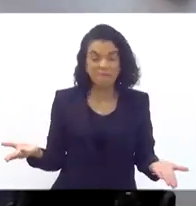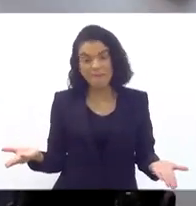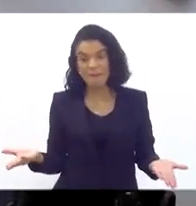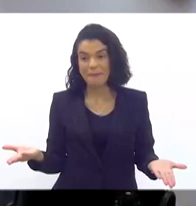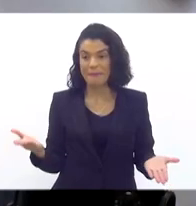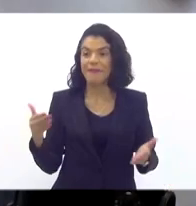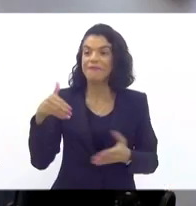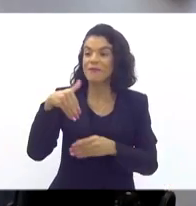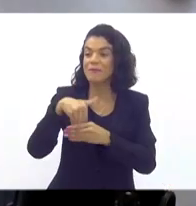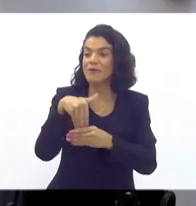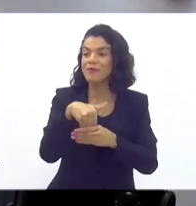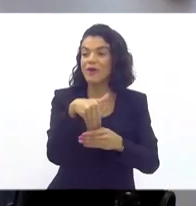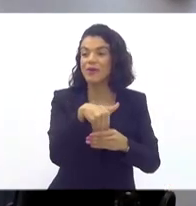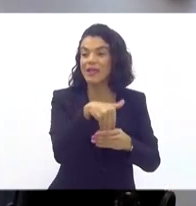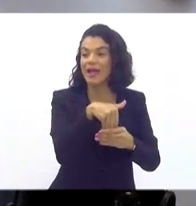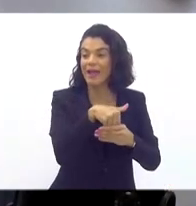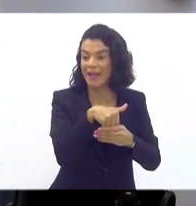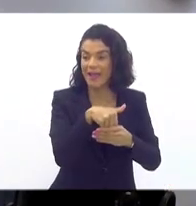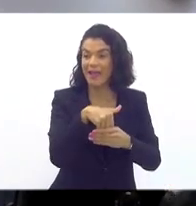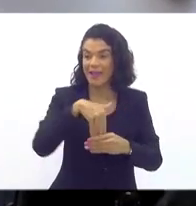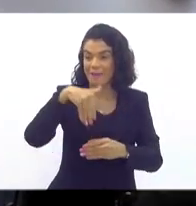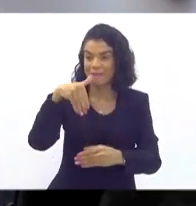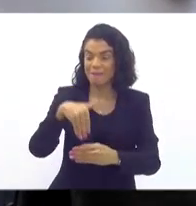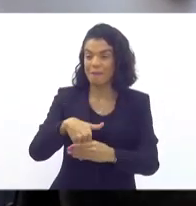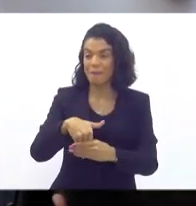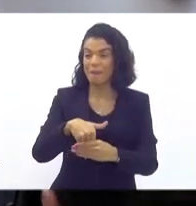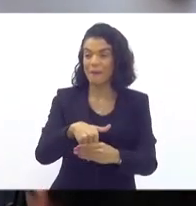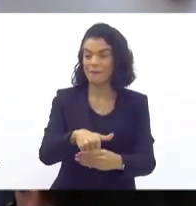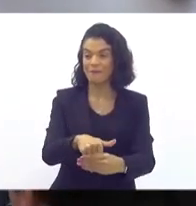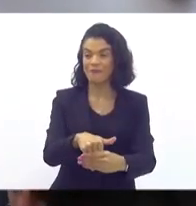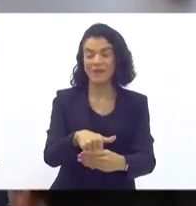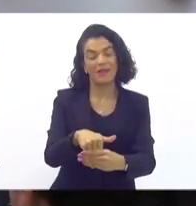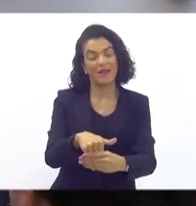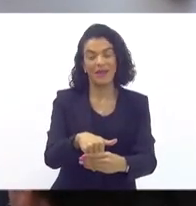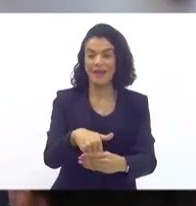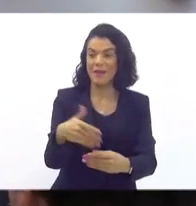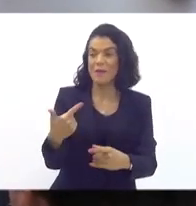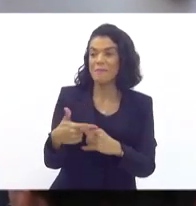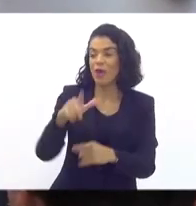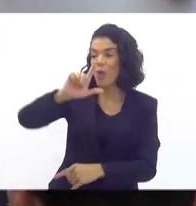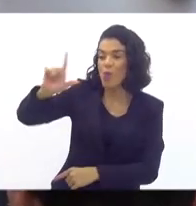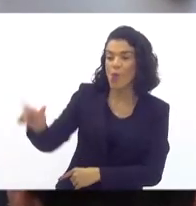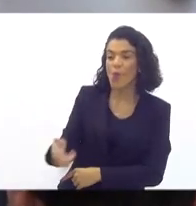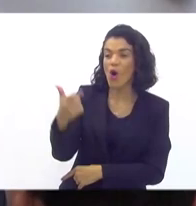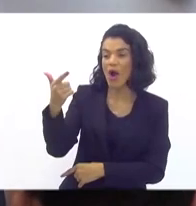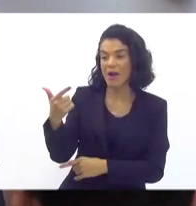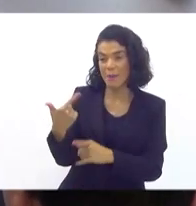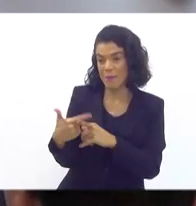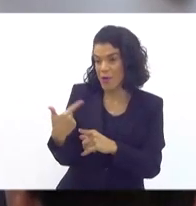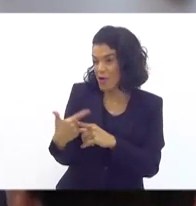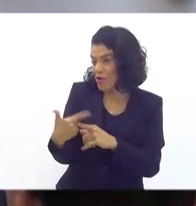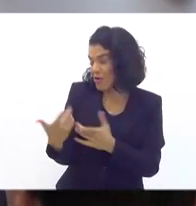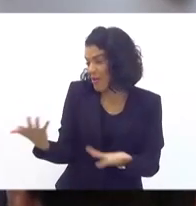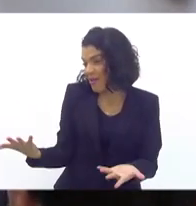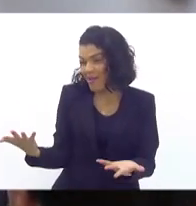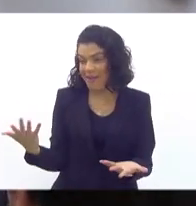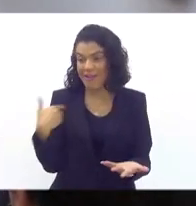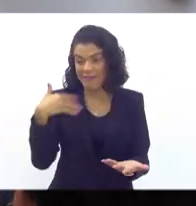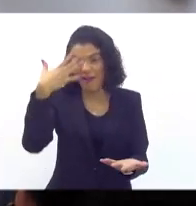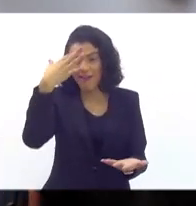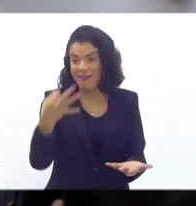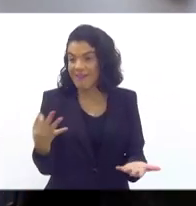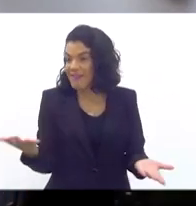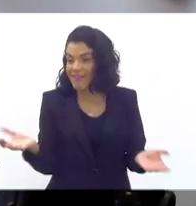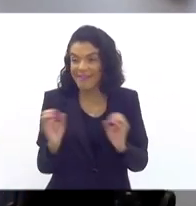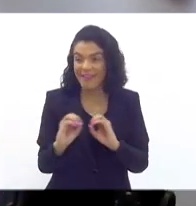dar uma experiência de vossa excelência tá vendo chegou aqui ninguém é melhor se a carapuça pegar ele não espera aí o senhor